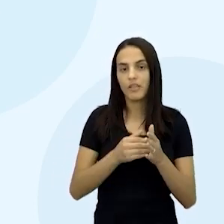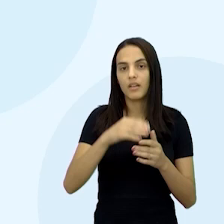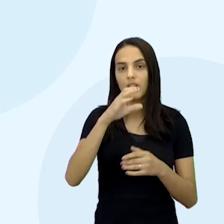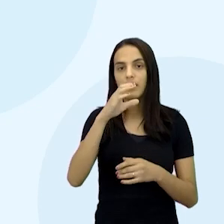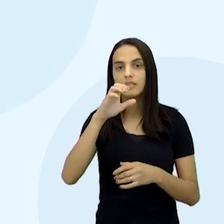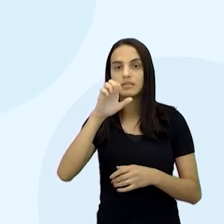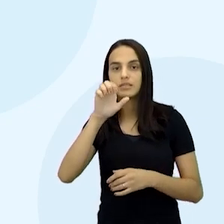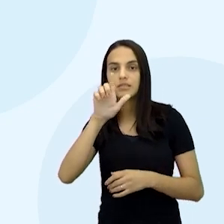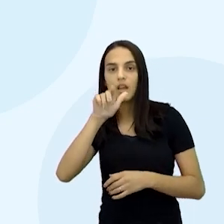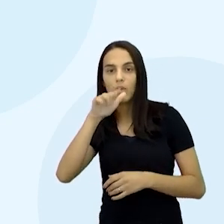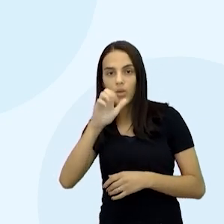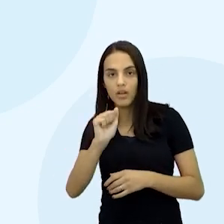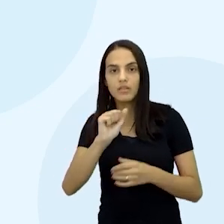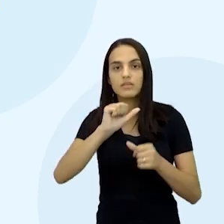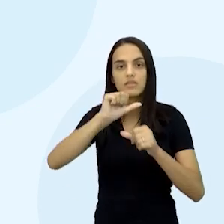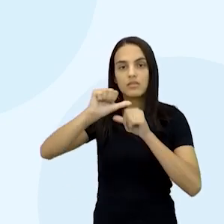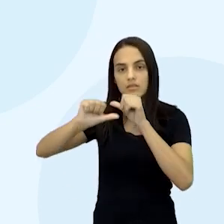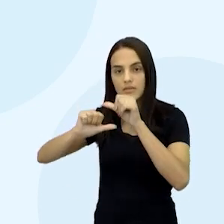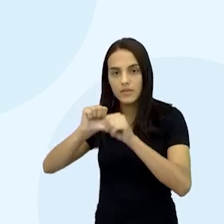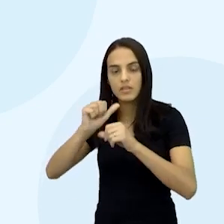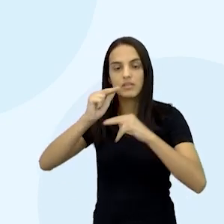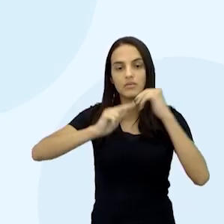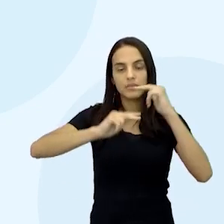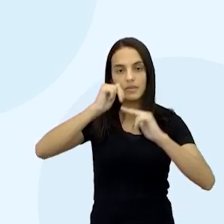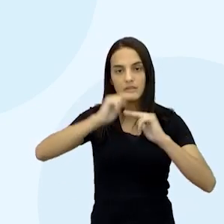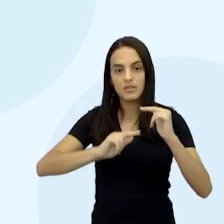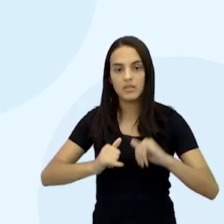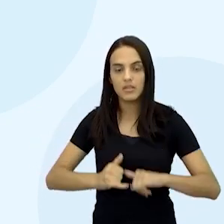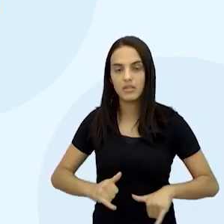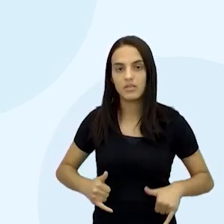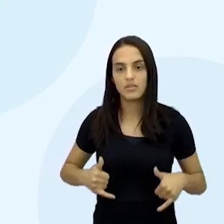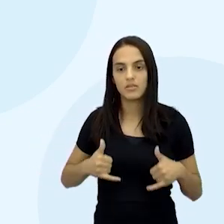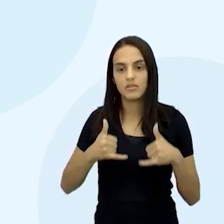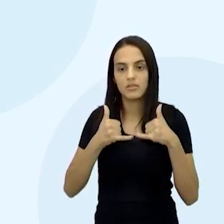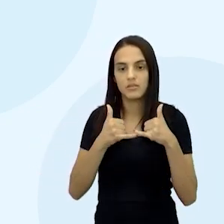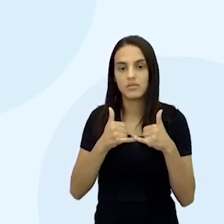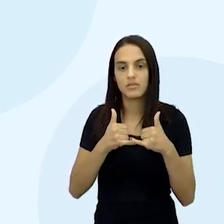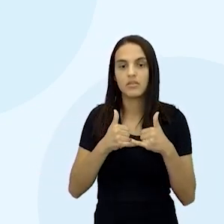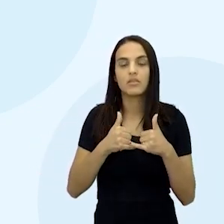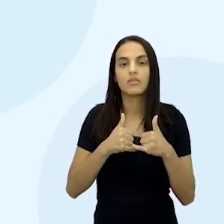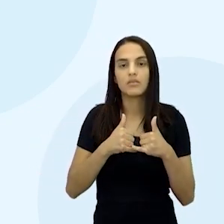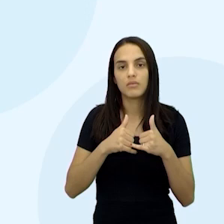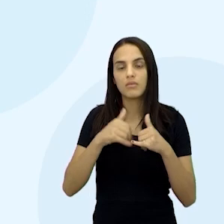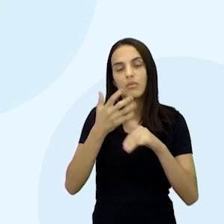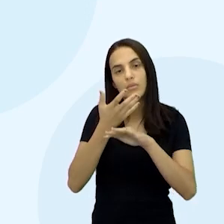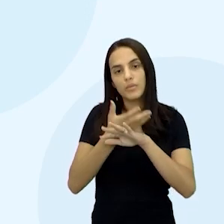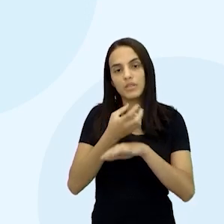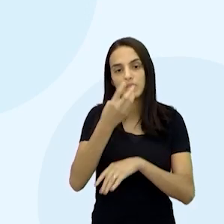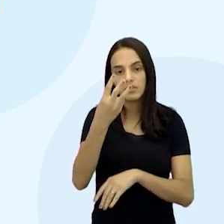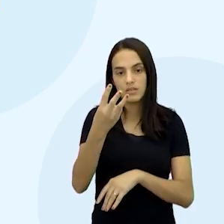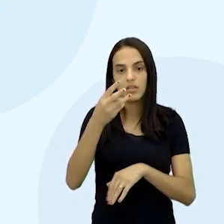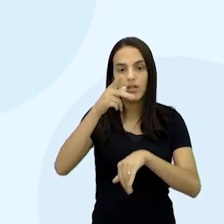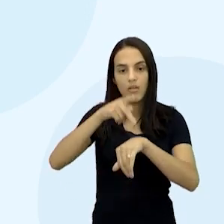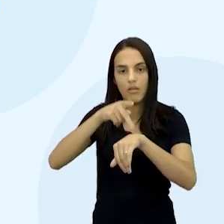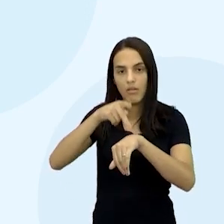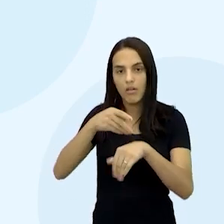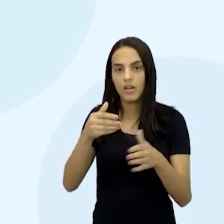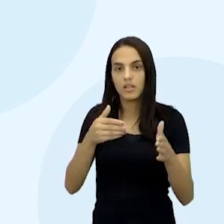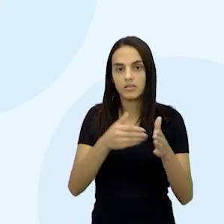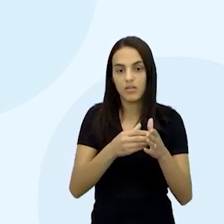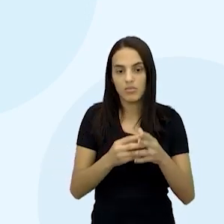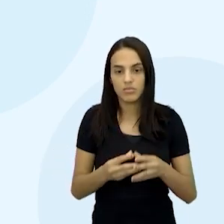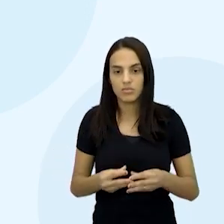aí, transformações de matéria e energia, o componente 3 das rochas ao